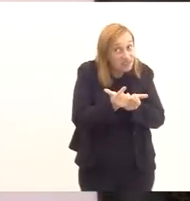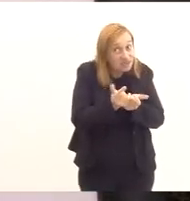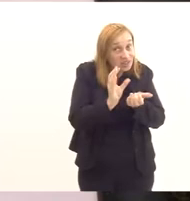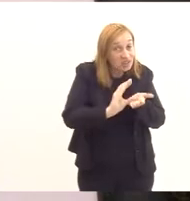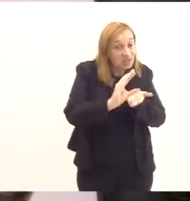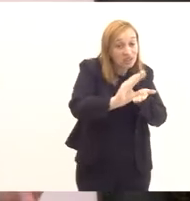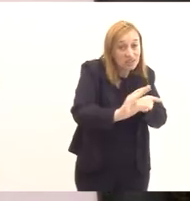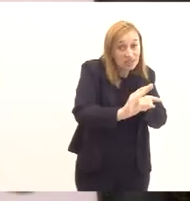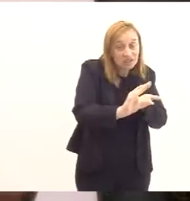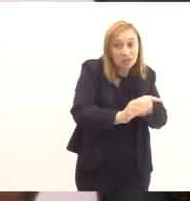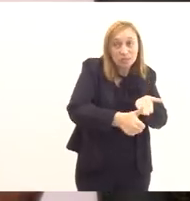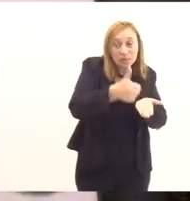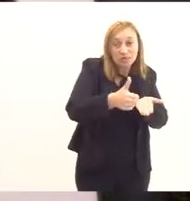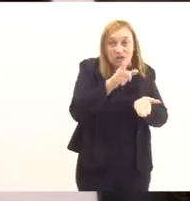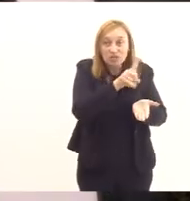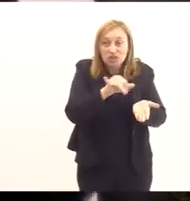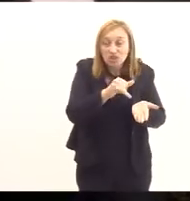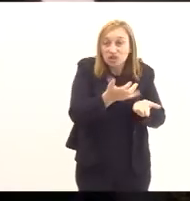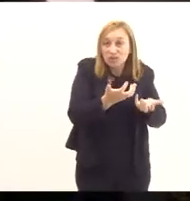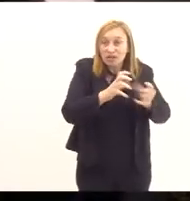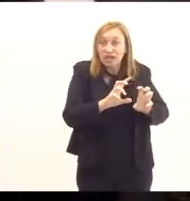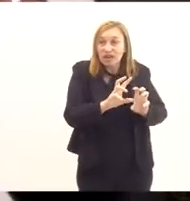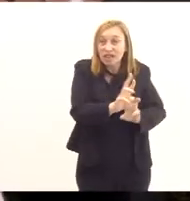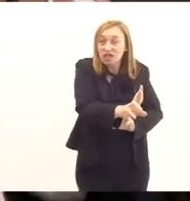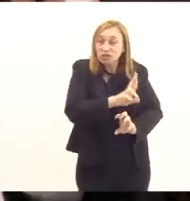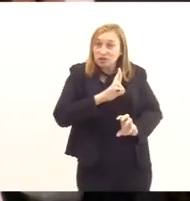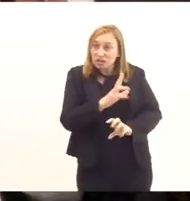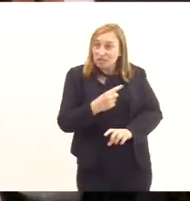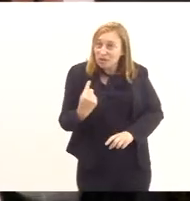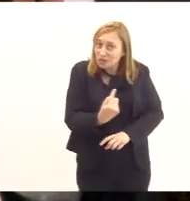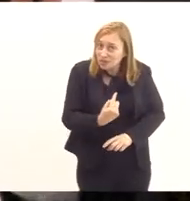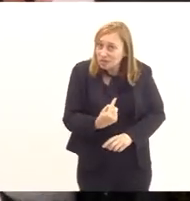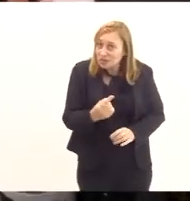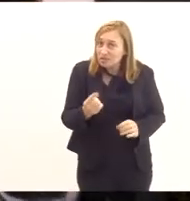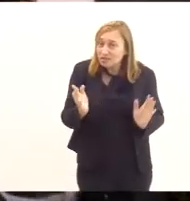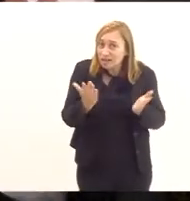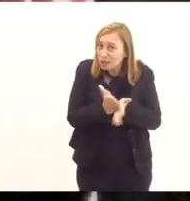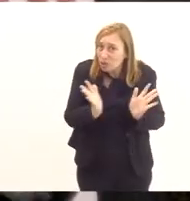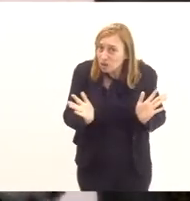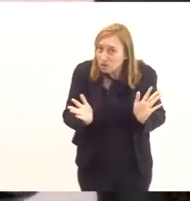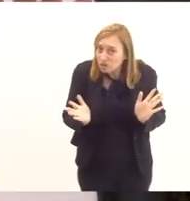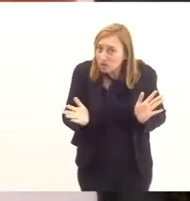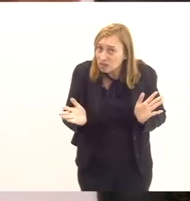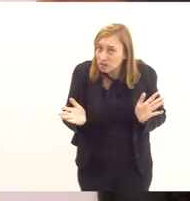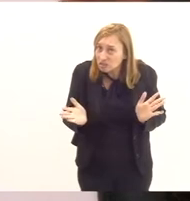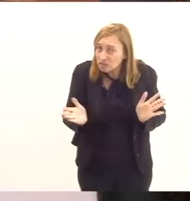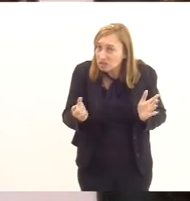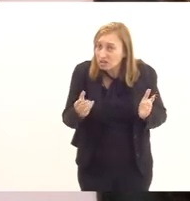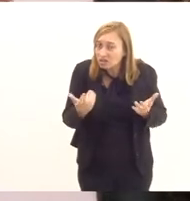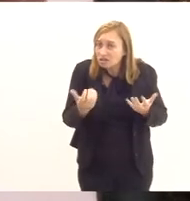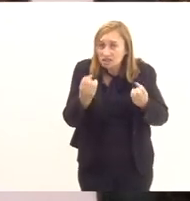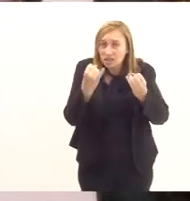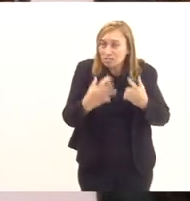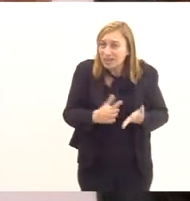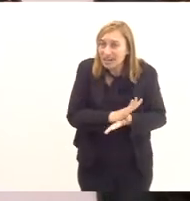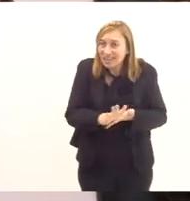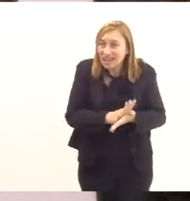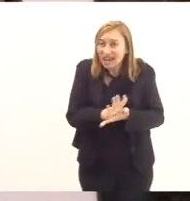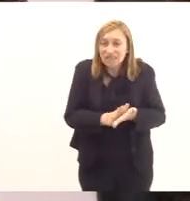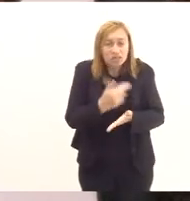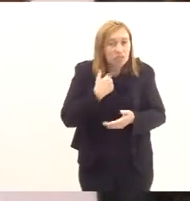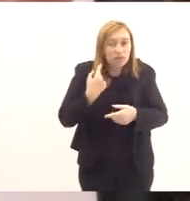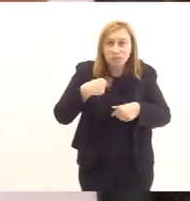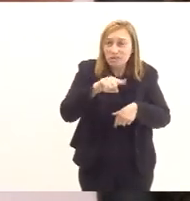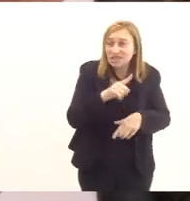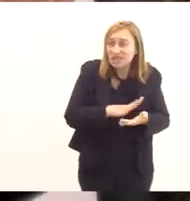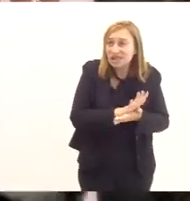da ONU no primeiro dia ele não quer prestar esclarecimentos para casa. um ano quer prestar esclarecimento ninguém pode vir eu mando